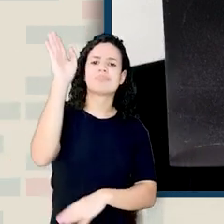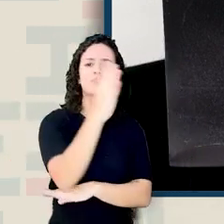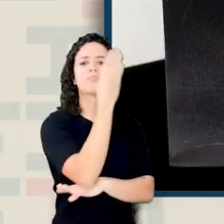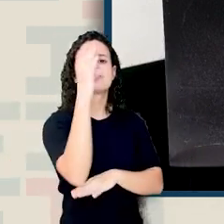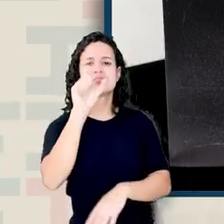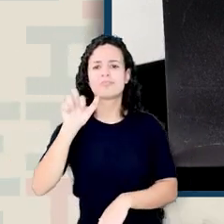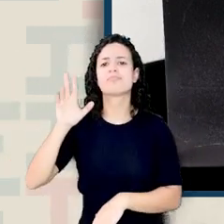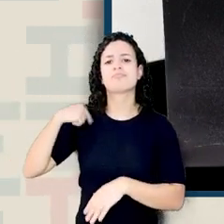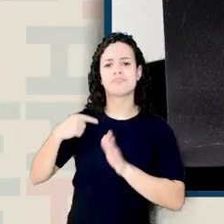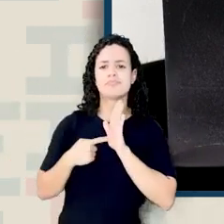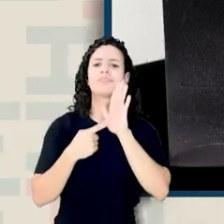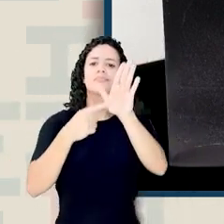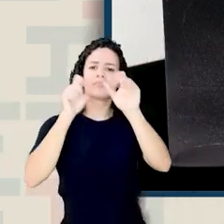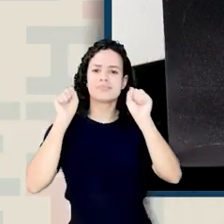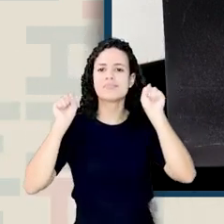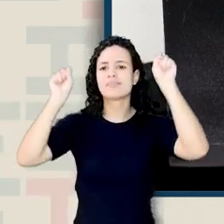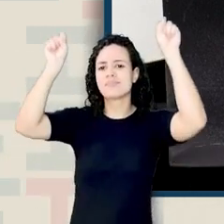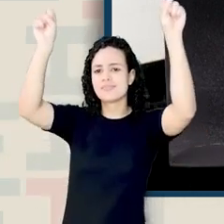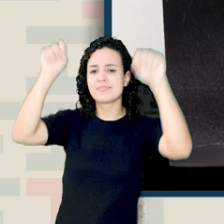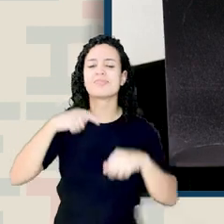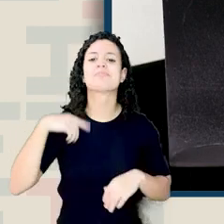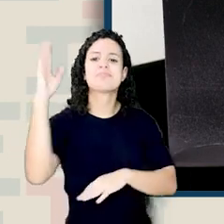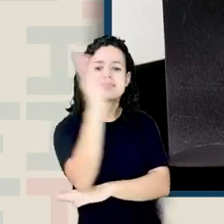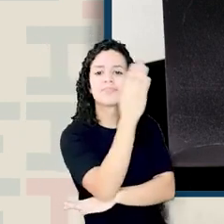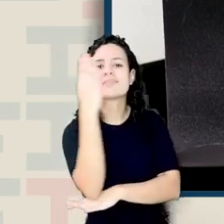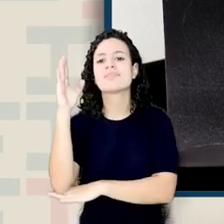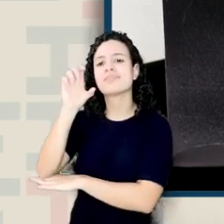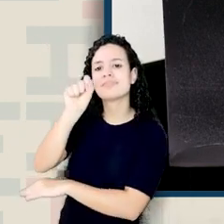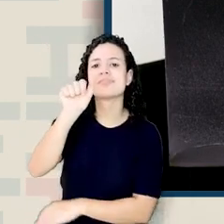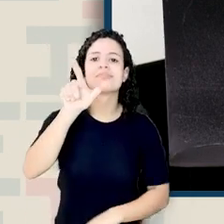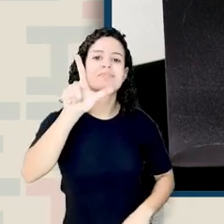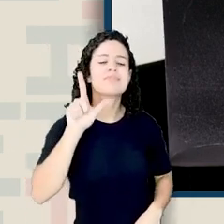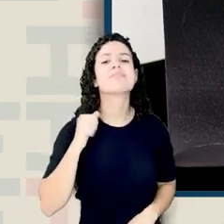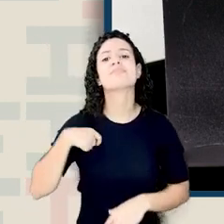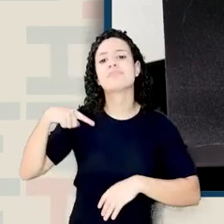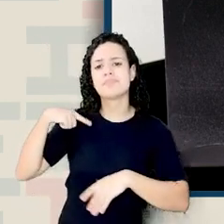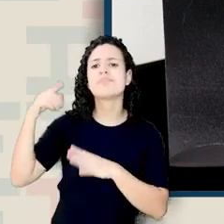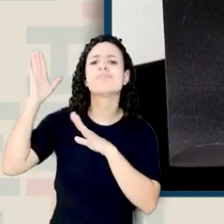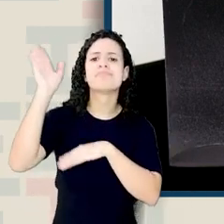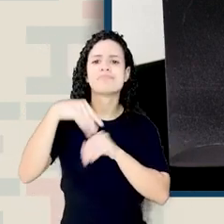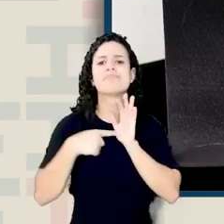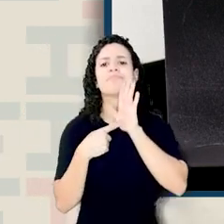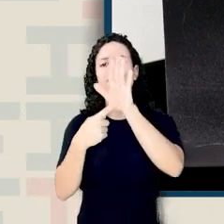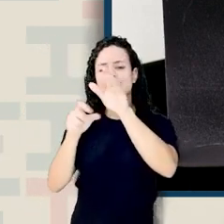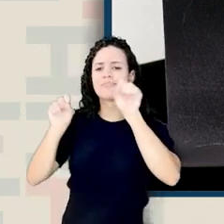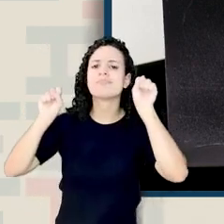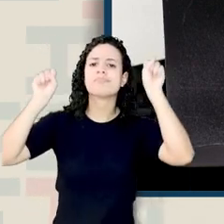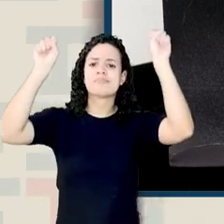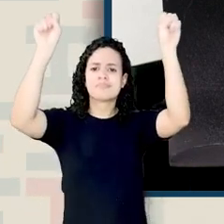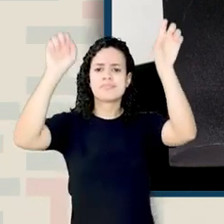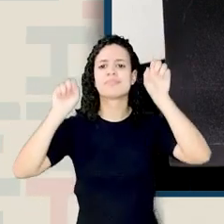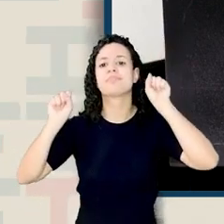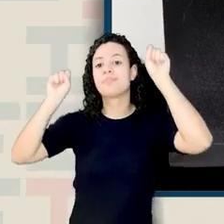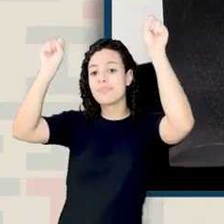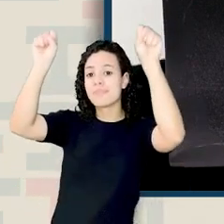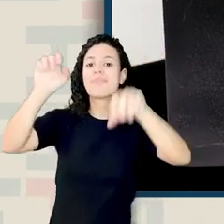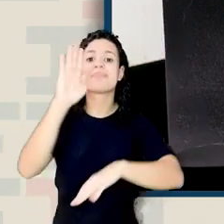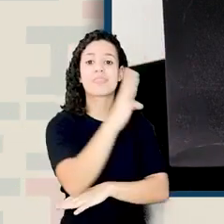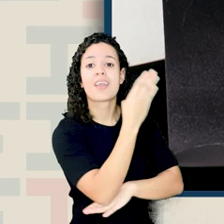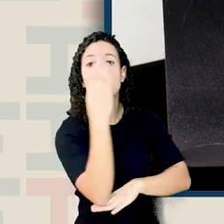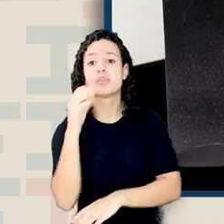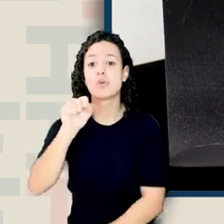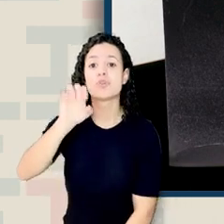eu vim me apresentar o Xangô, Xangô. Maracatu solá, eu vim me apresentar o Xangô,